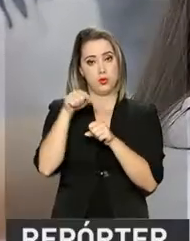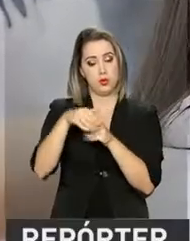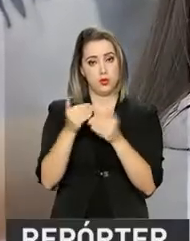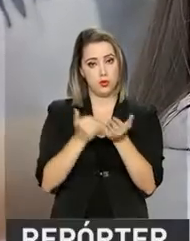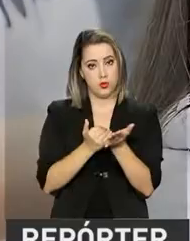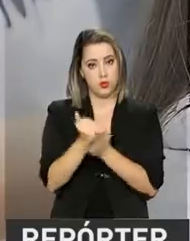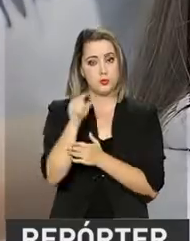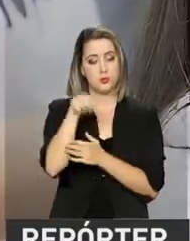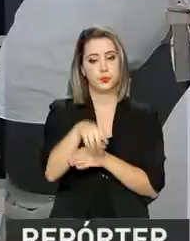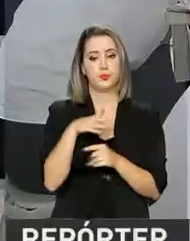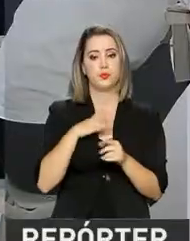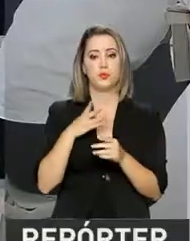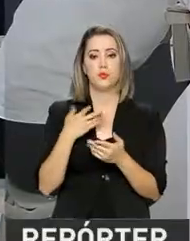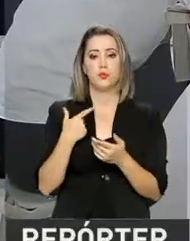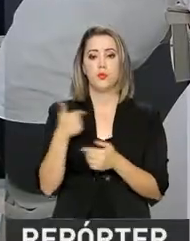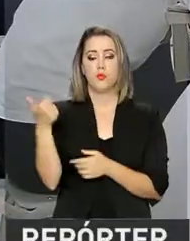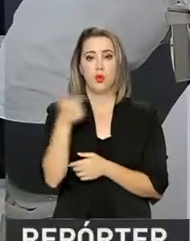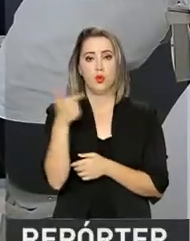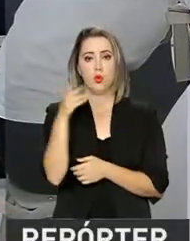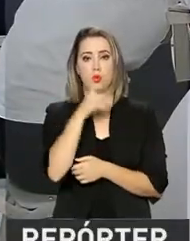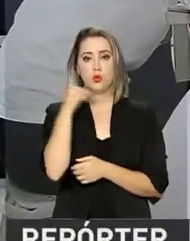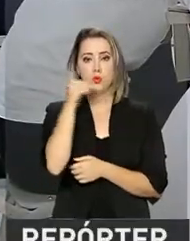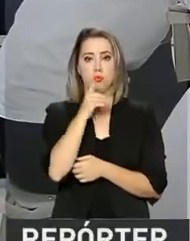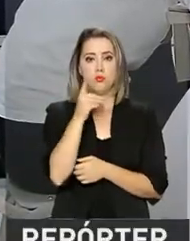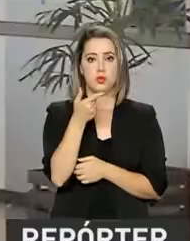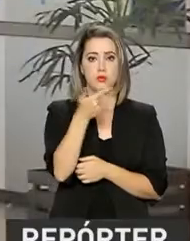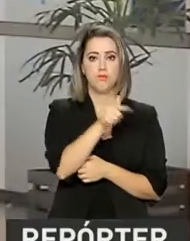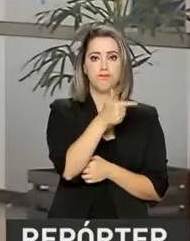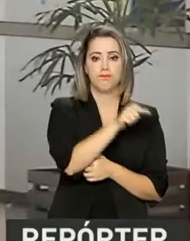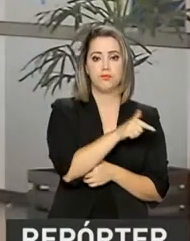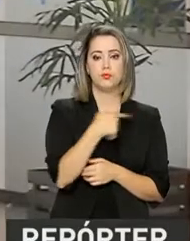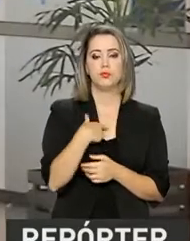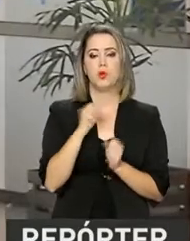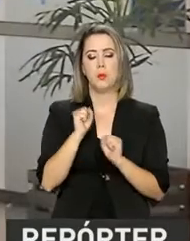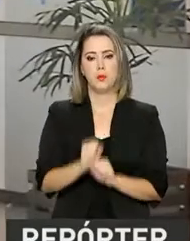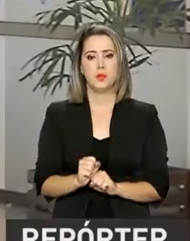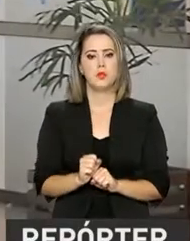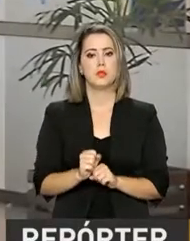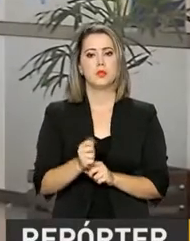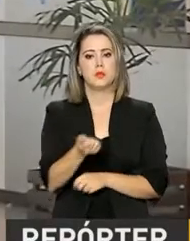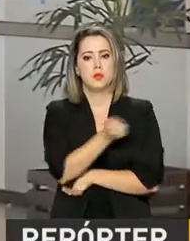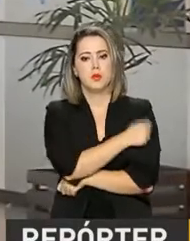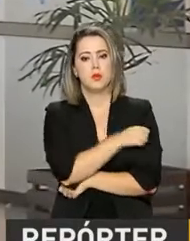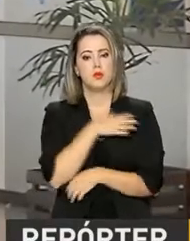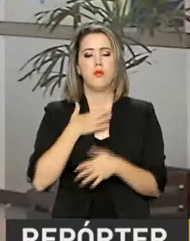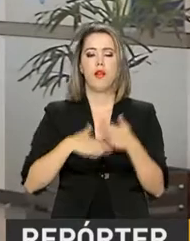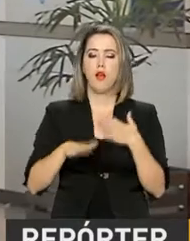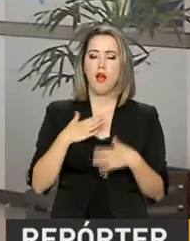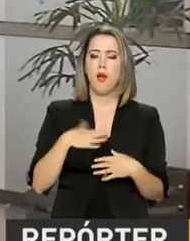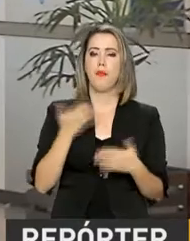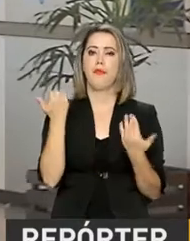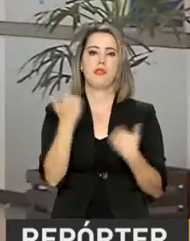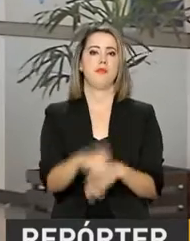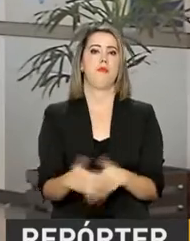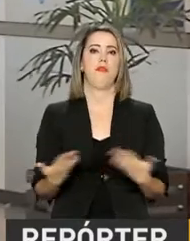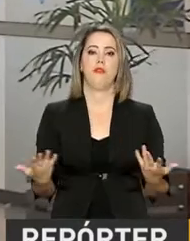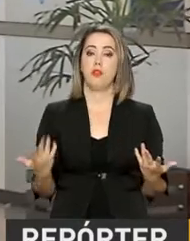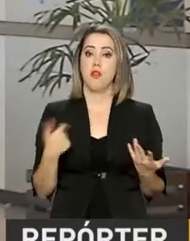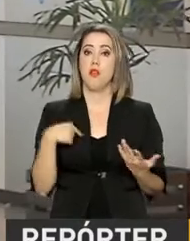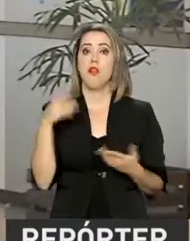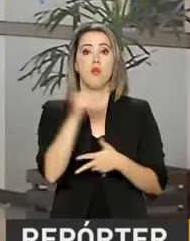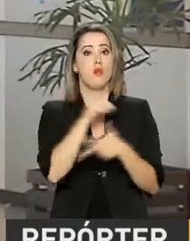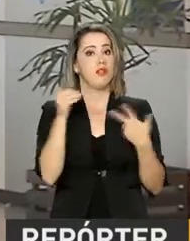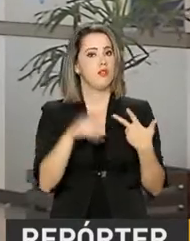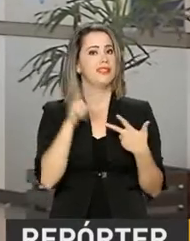as provas vão acontecer em dois domingos consecutivos possibilita que o aluno vai mais descansados para avaliação as provas do enem são